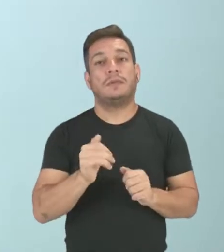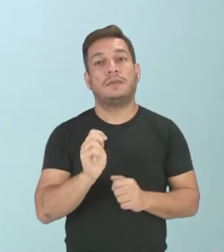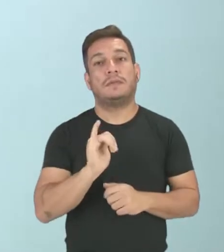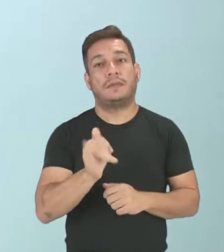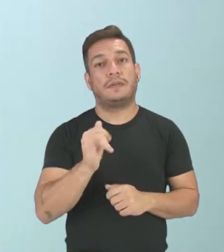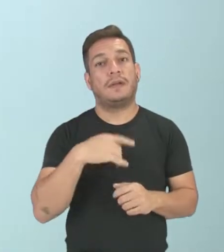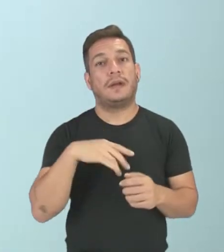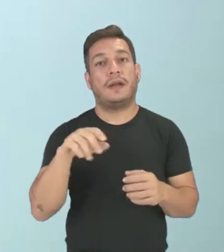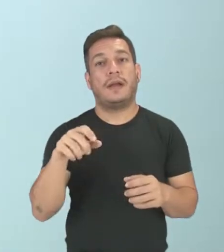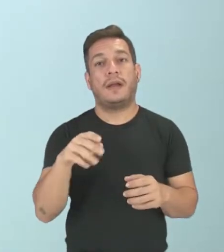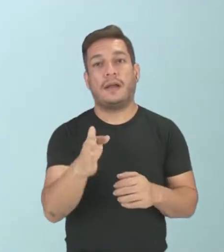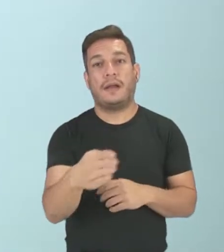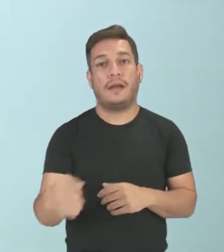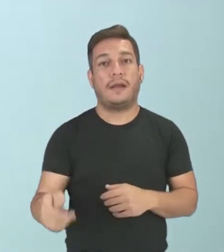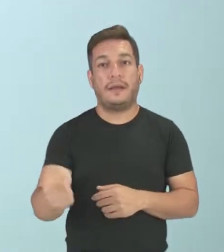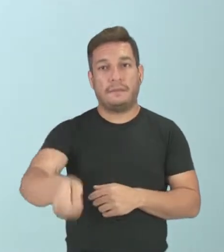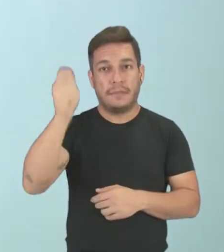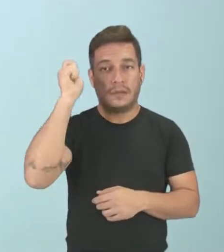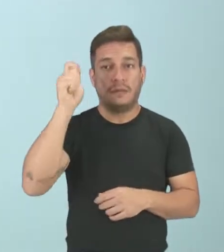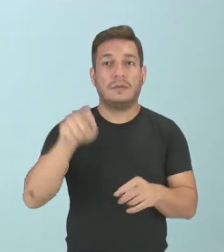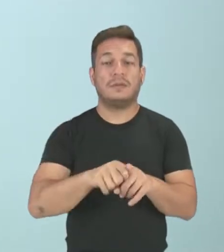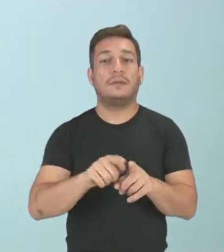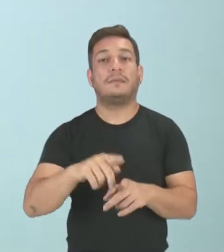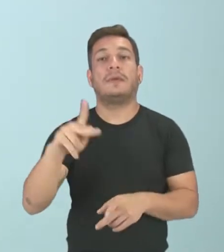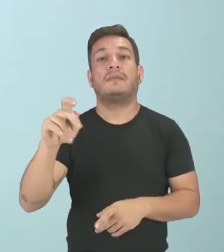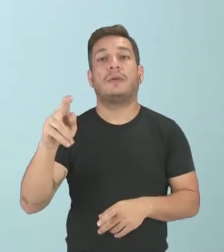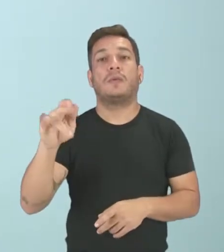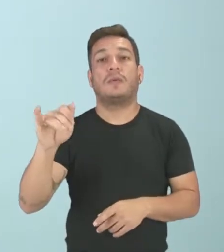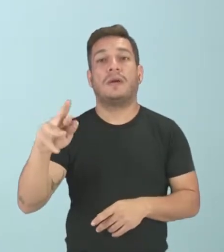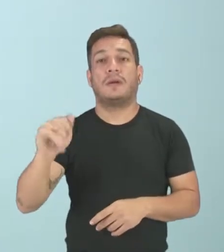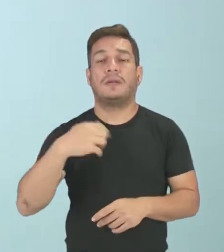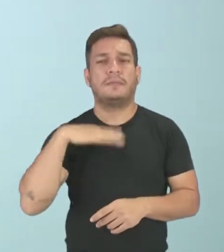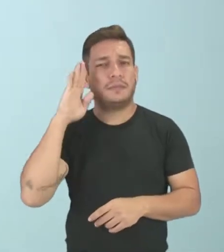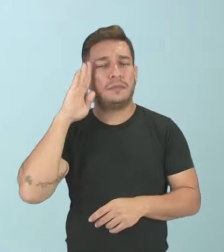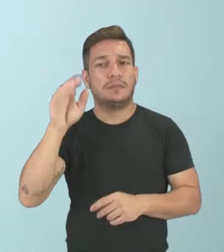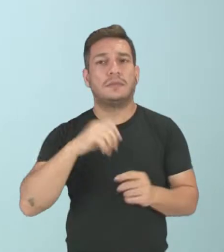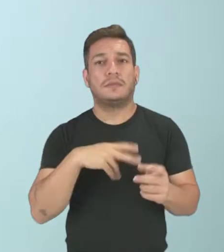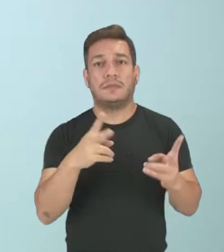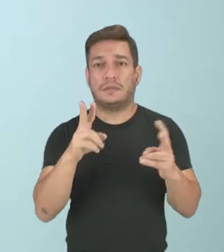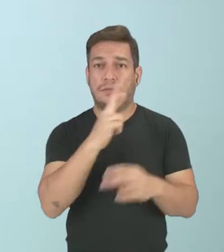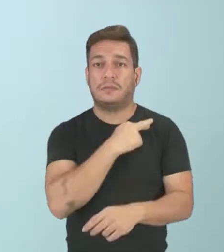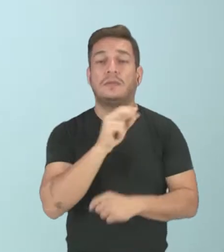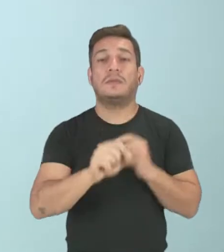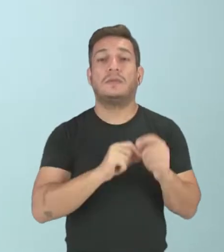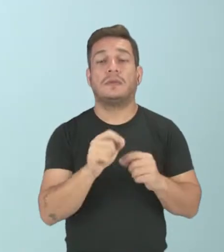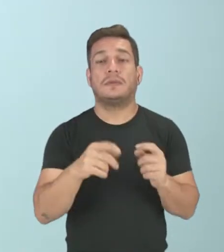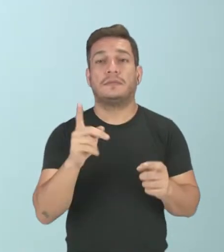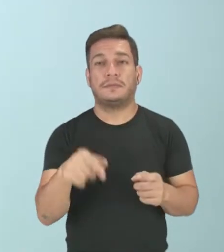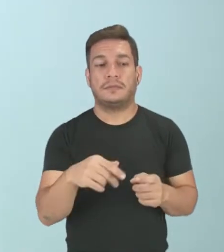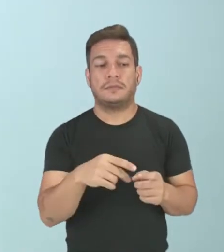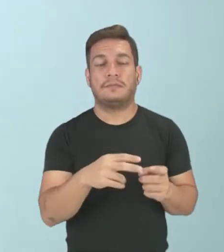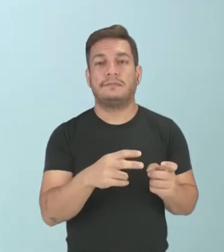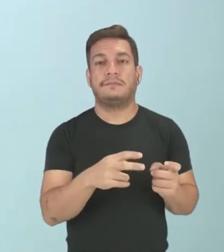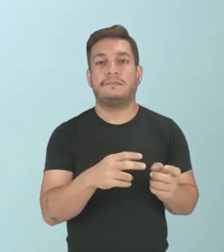também a pecuária, que a pecuária foi a principal responsável pela interiorização, né?